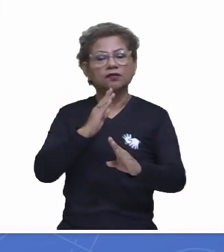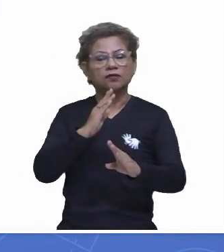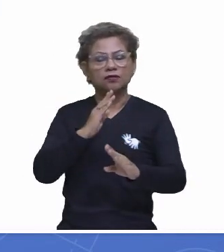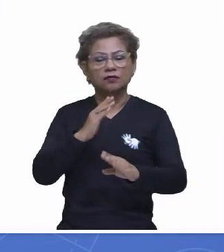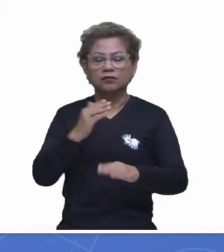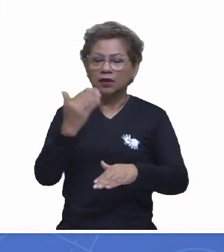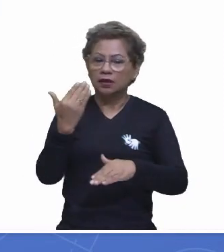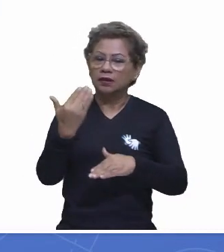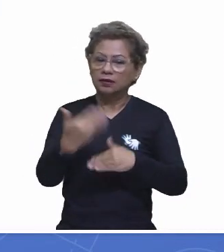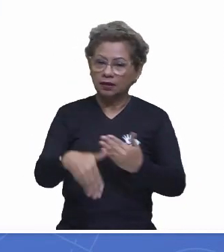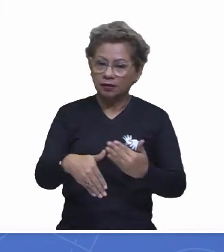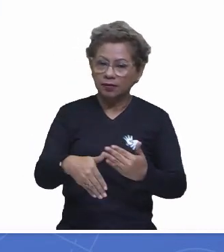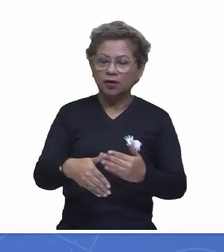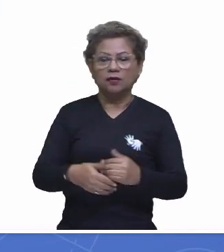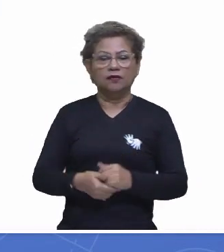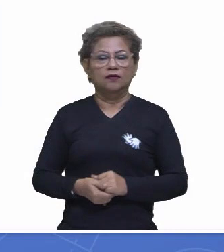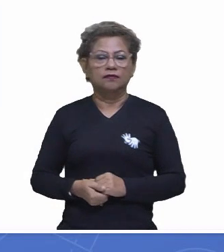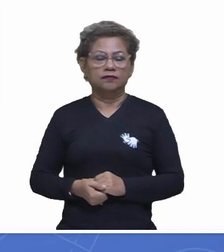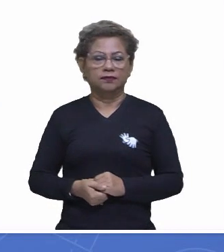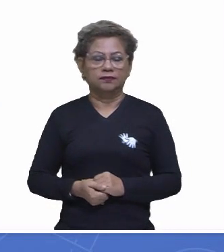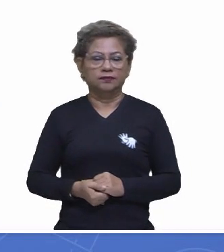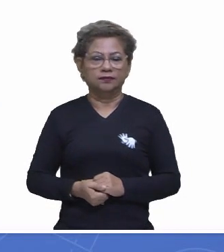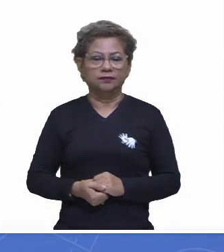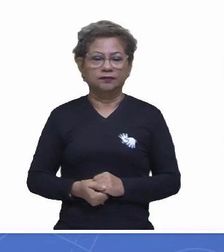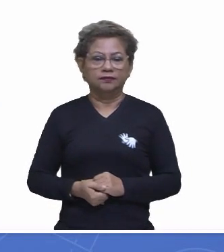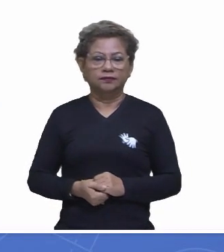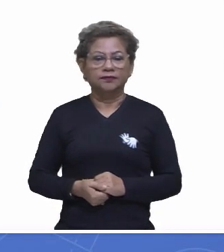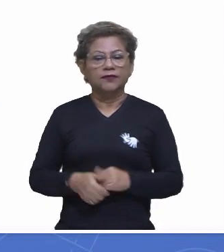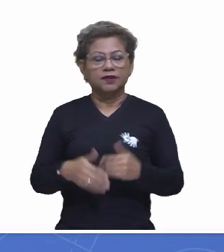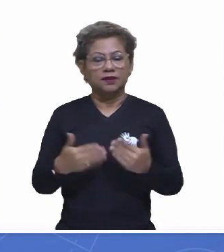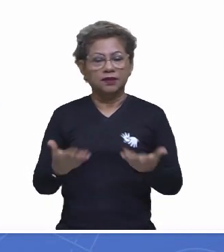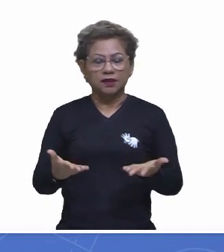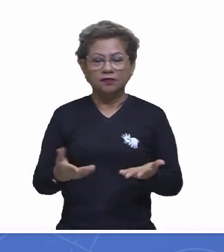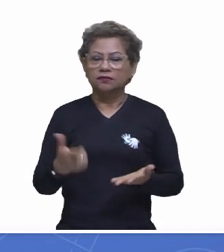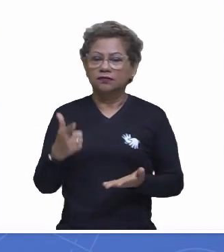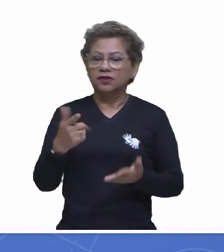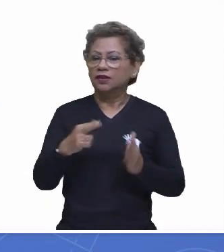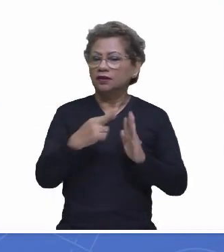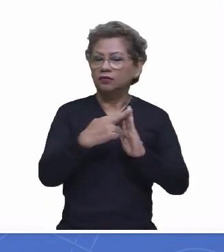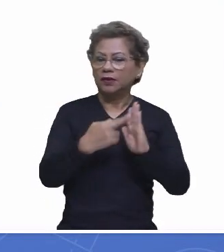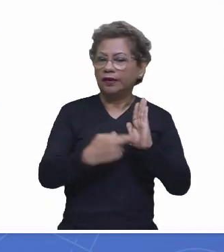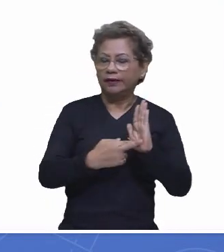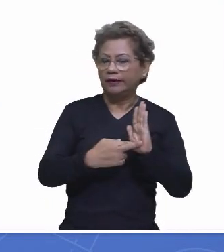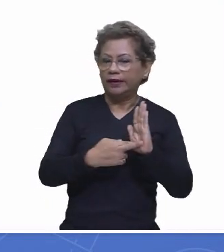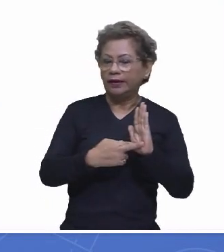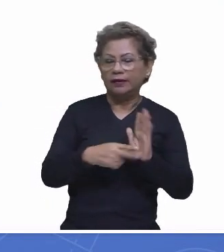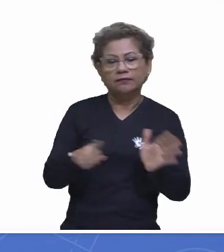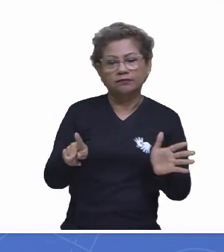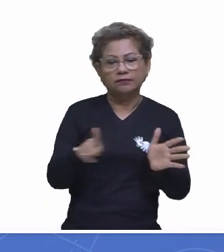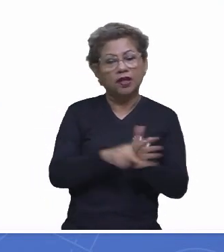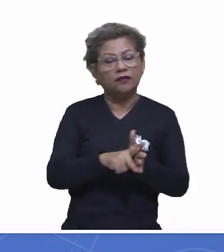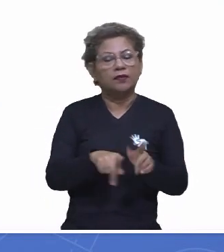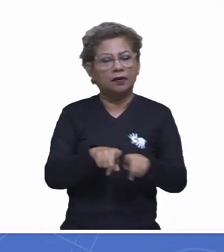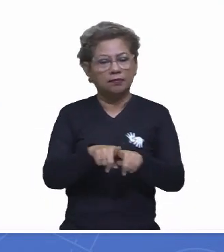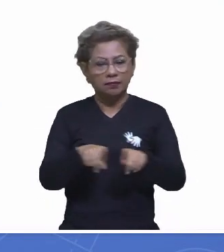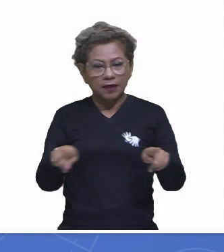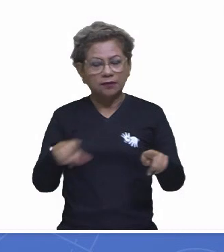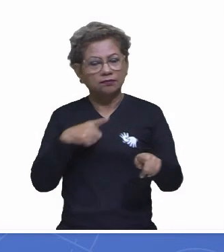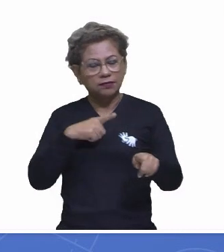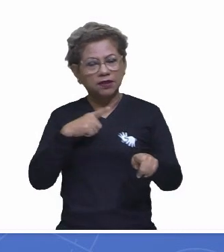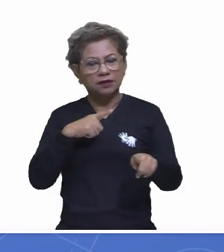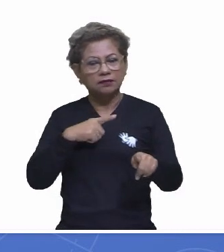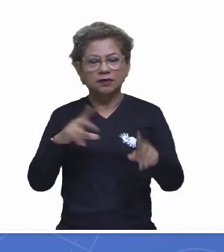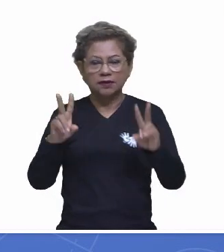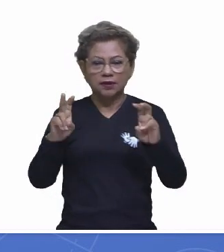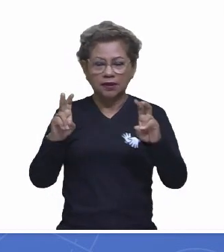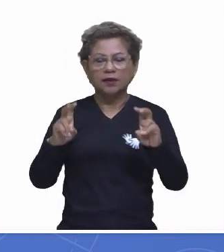questões de gramática sem a introdução de um texto. Tá? Então, não existe uma regra que defina. Normalmente, especialmente aí o